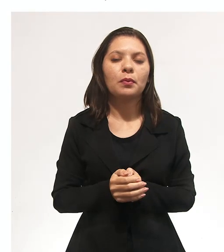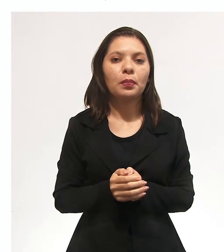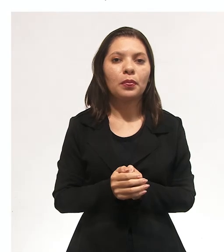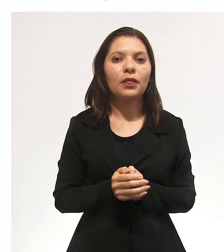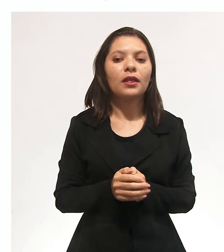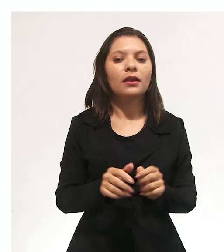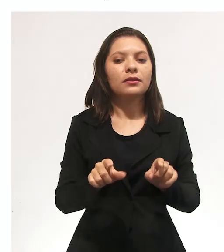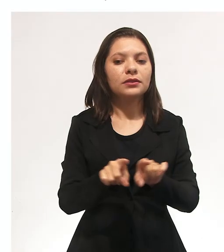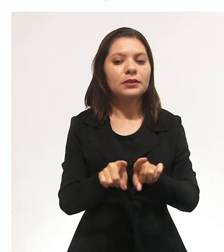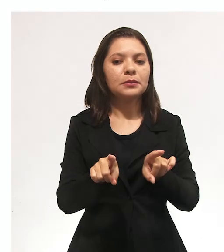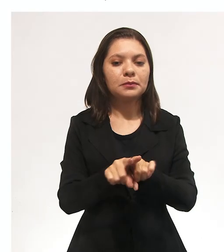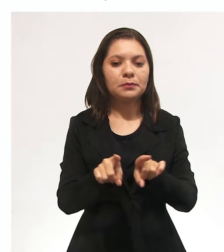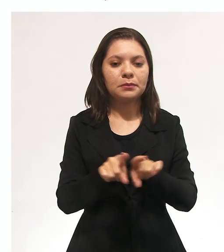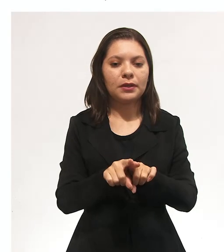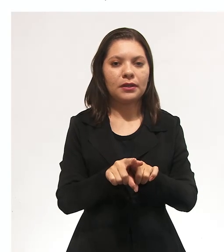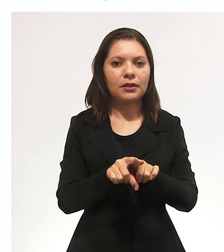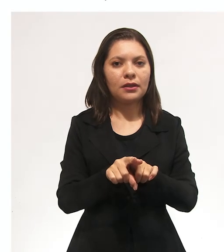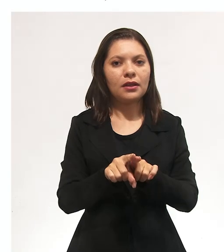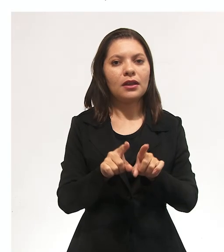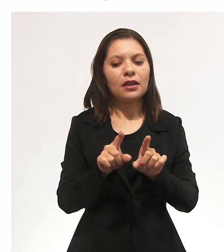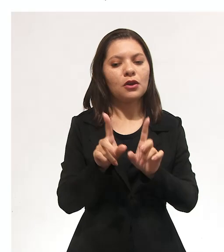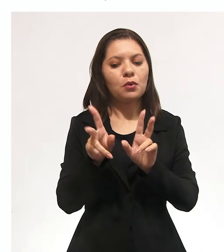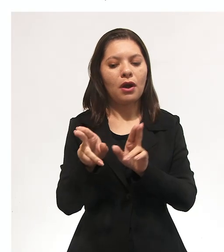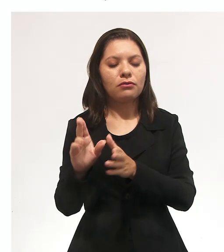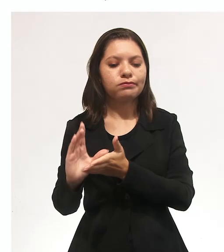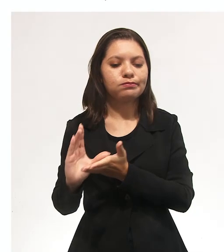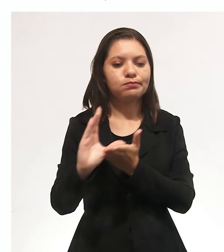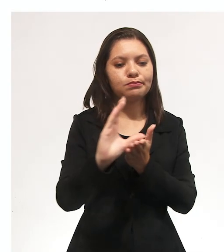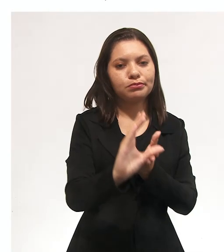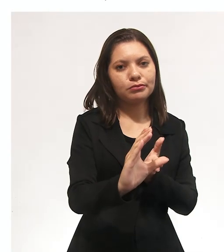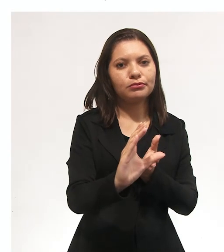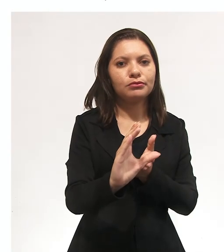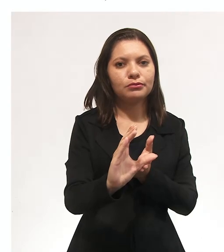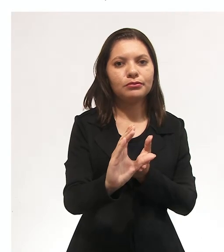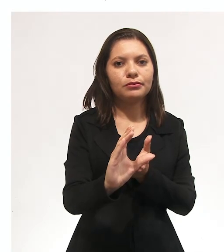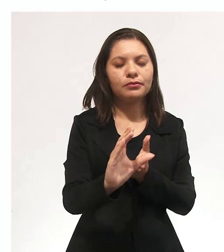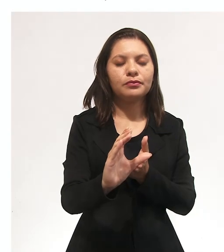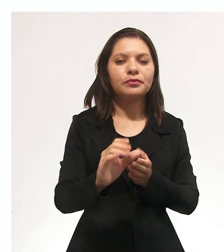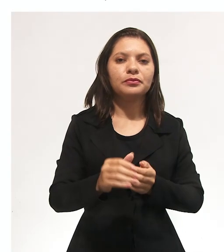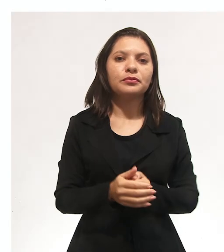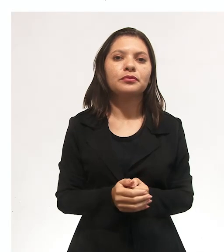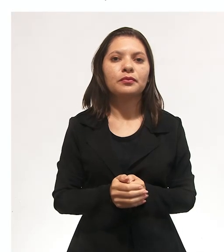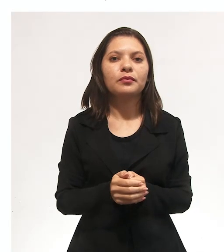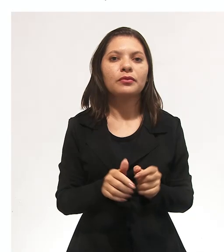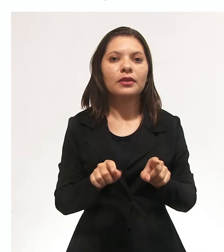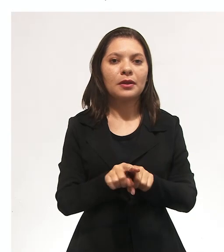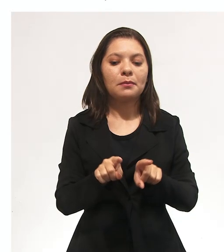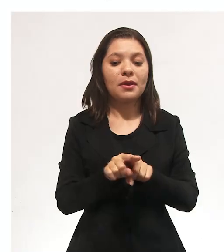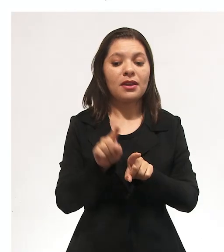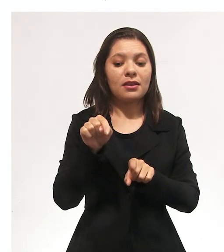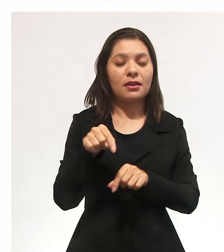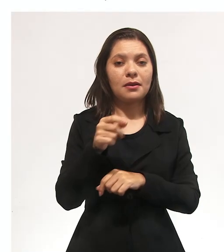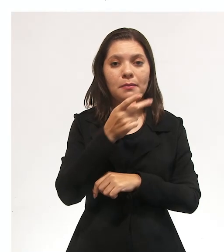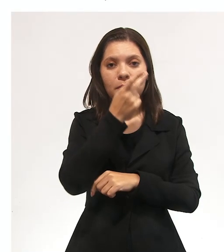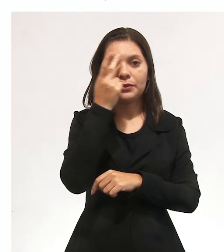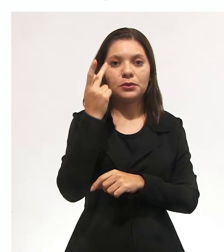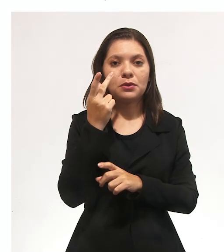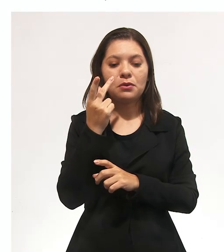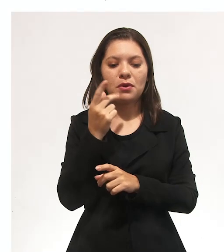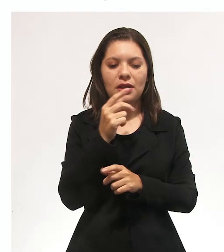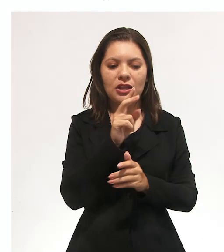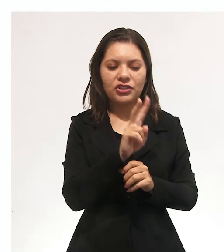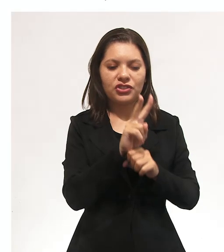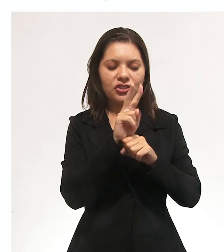por emprestar o dinheiro e que o tomador ele paga pelo uso desse